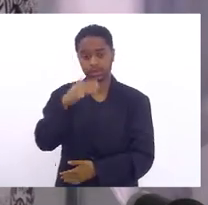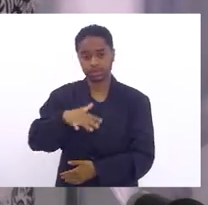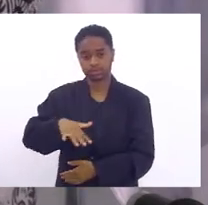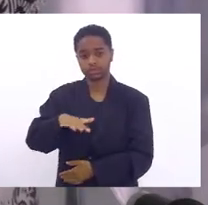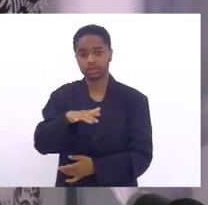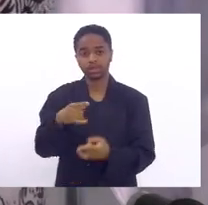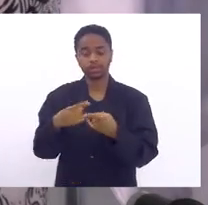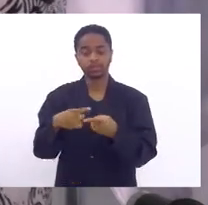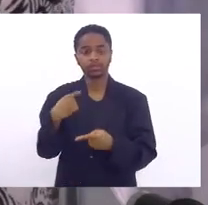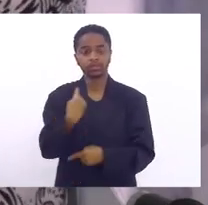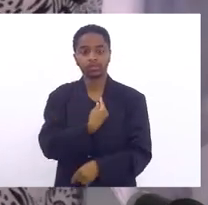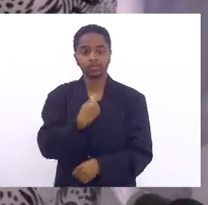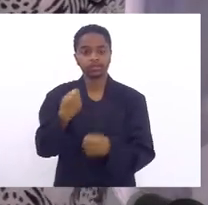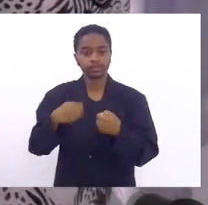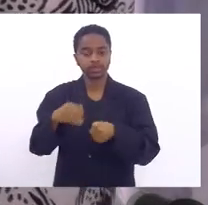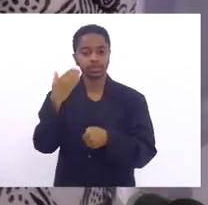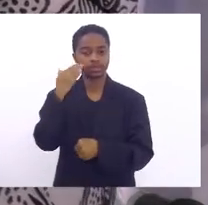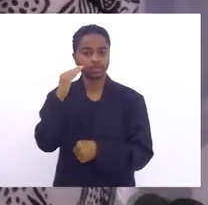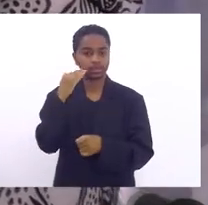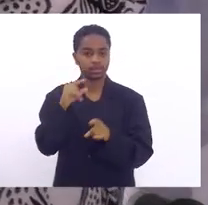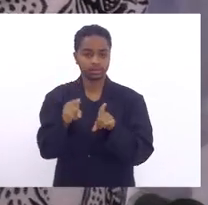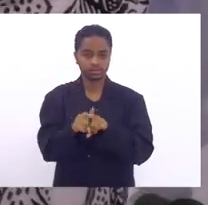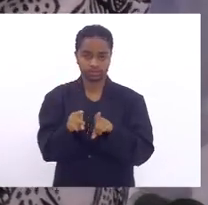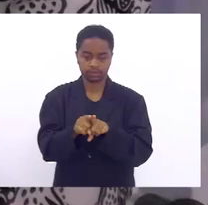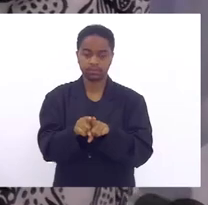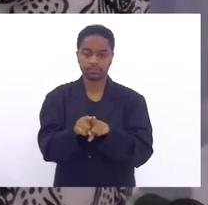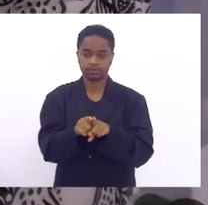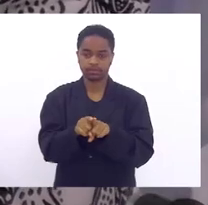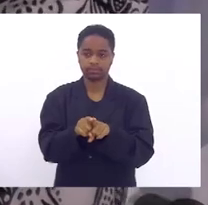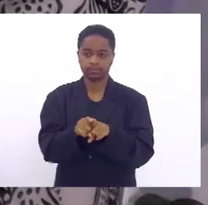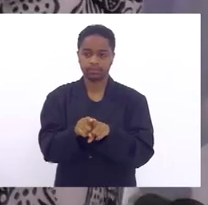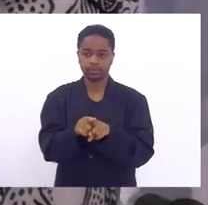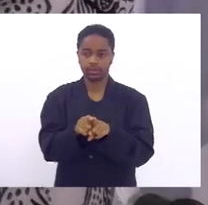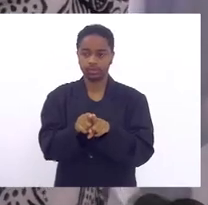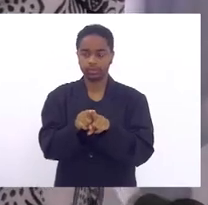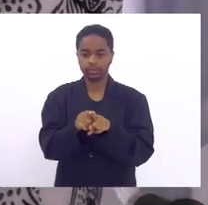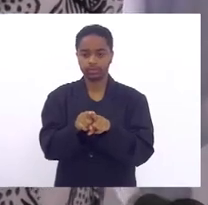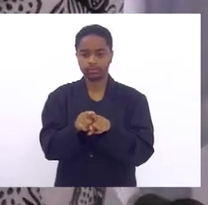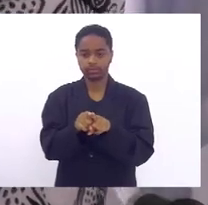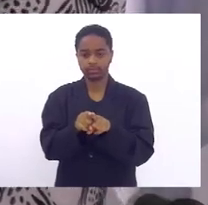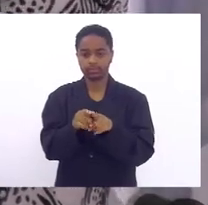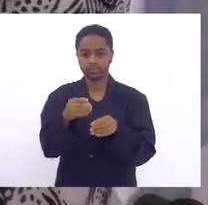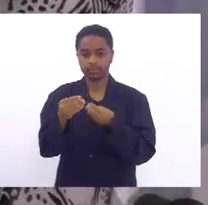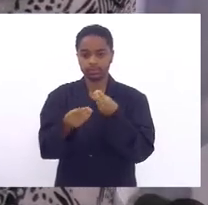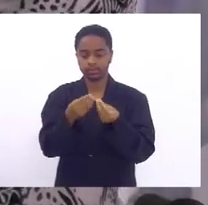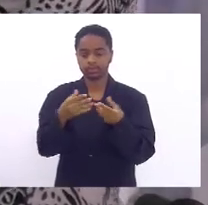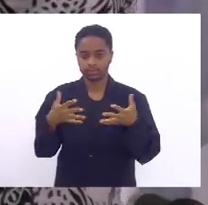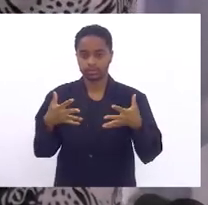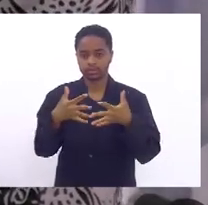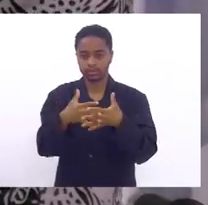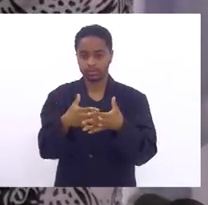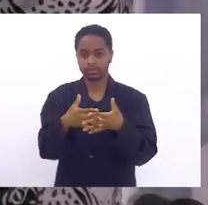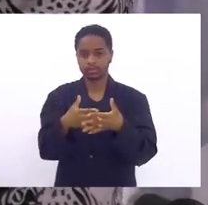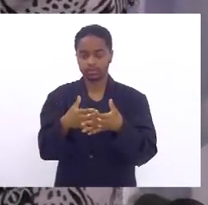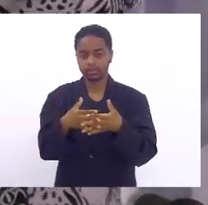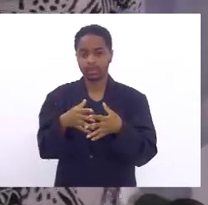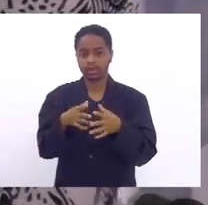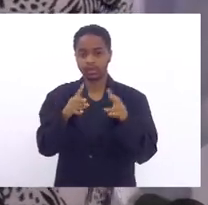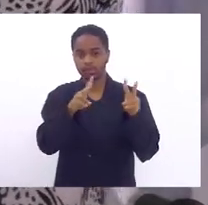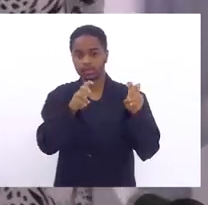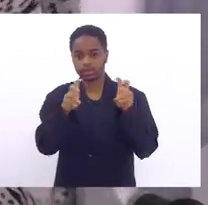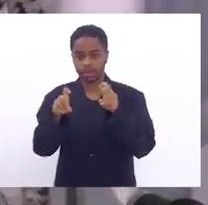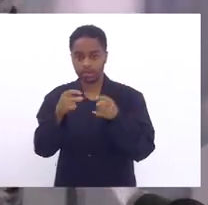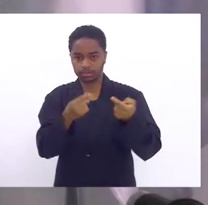possa compreender também eh o a complexidade que se trata